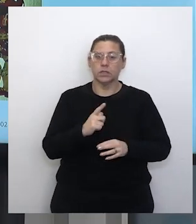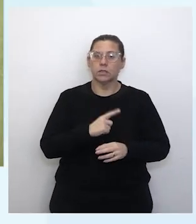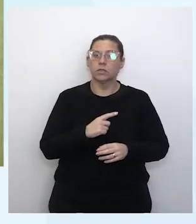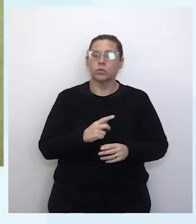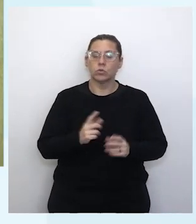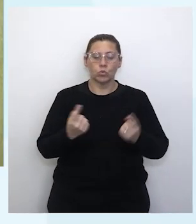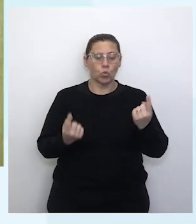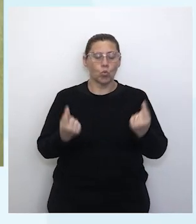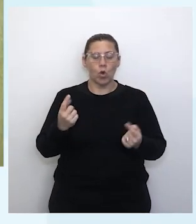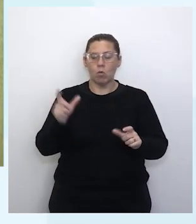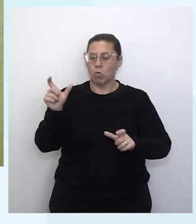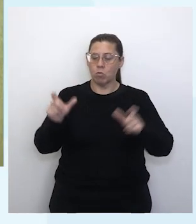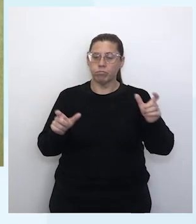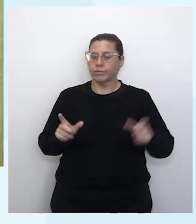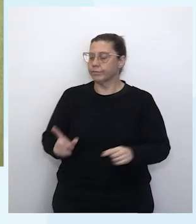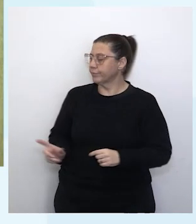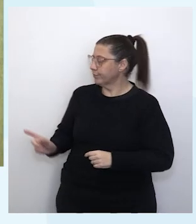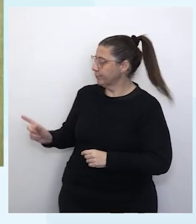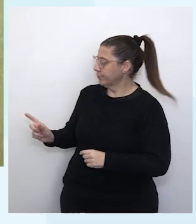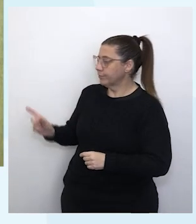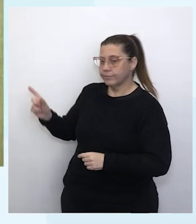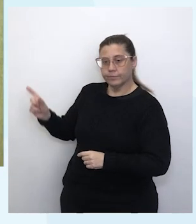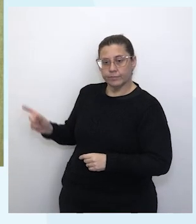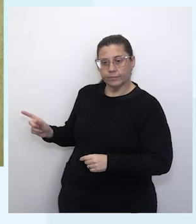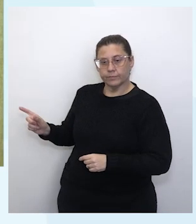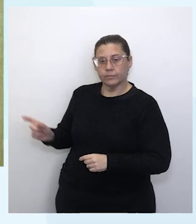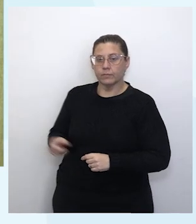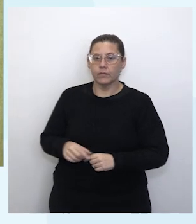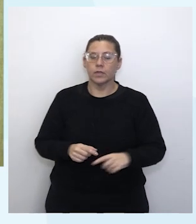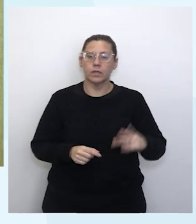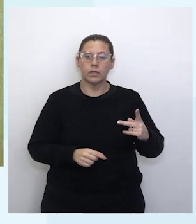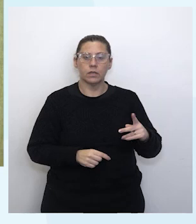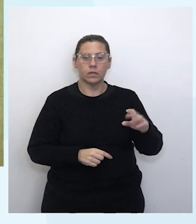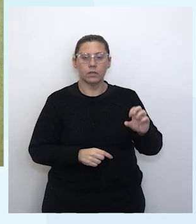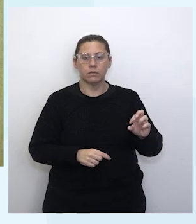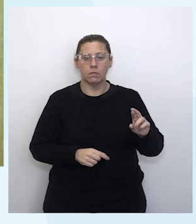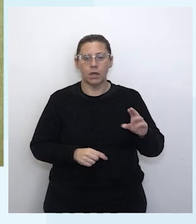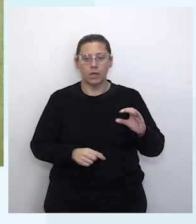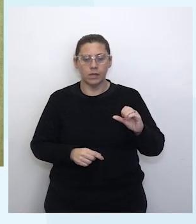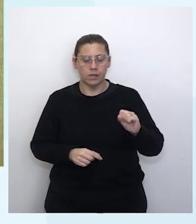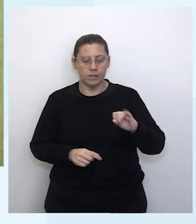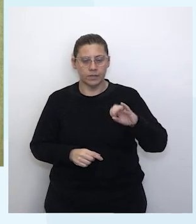dois personagens, né, muito importantes aí na Pérsia, tá?